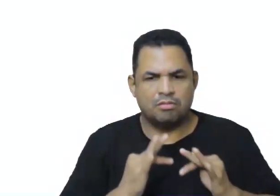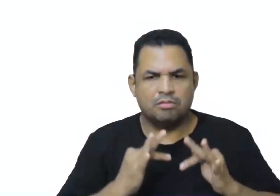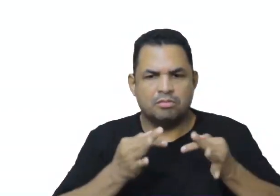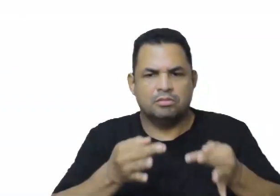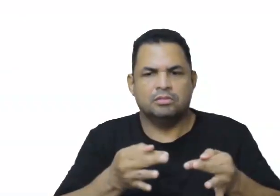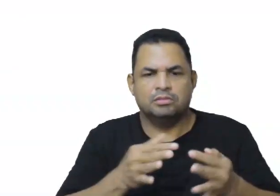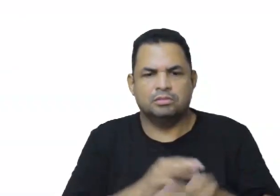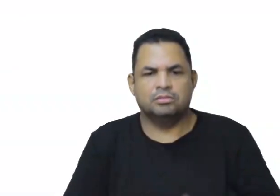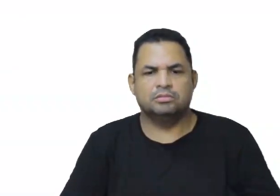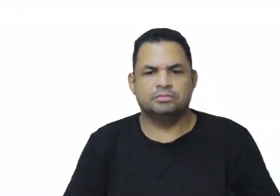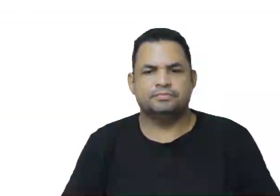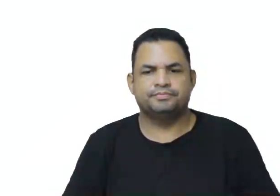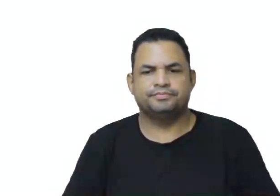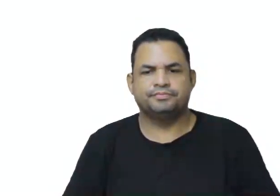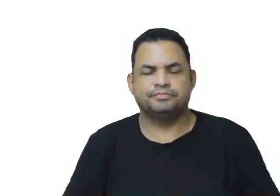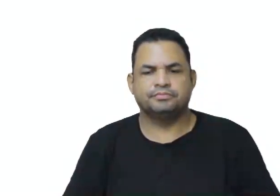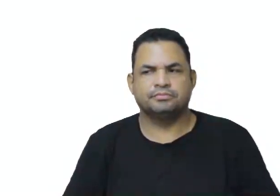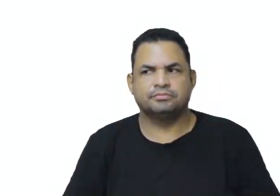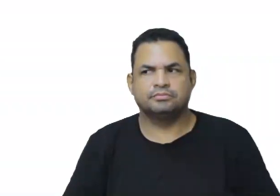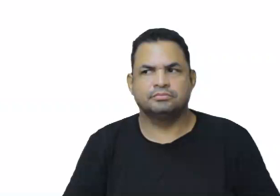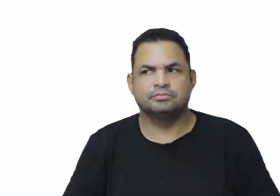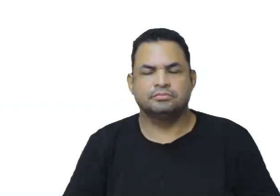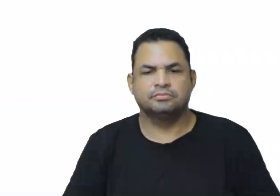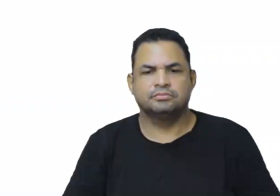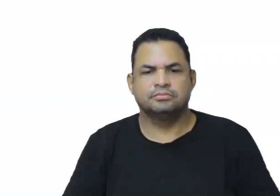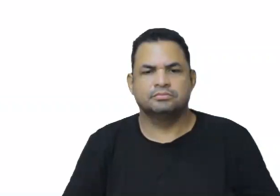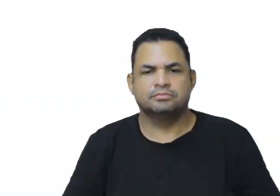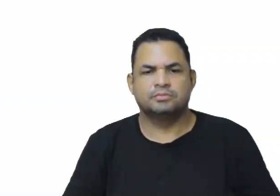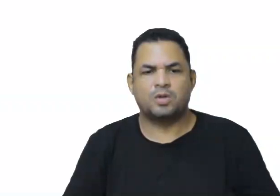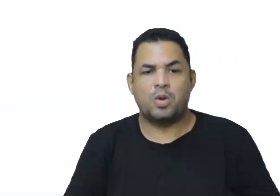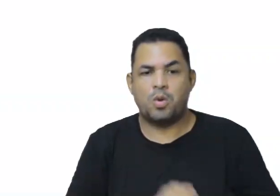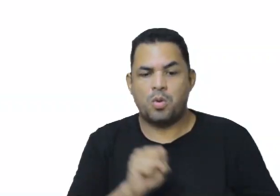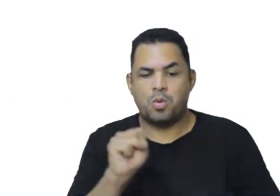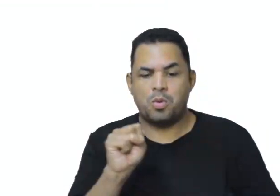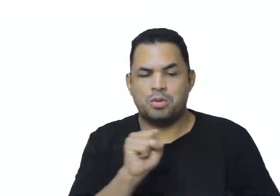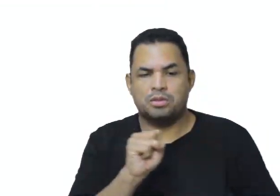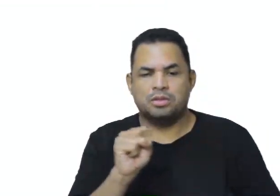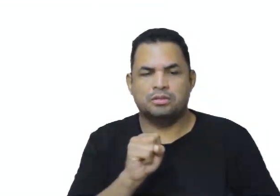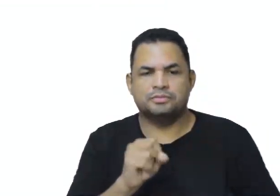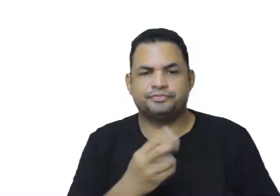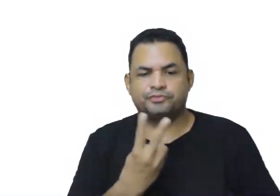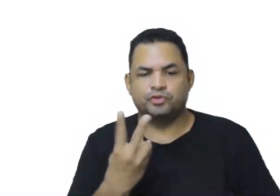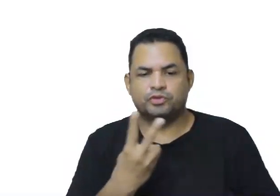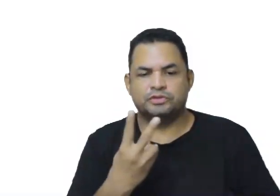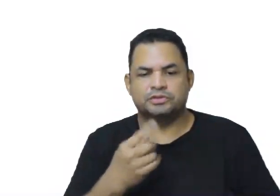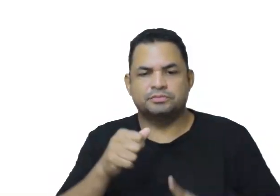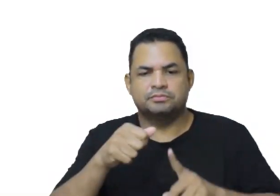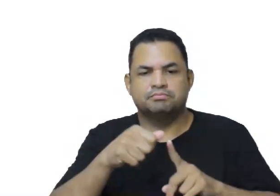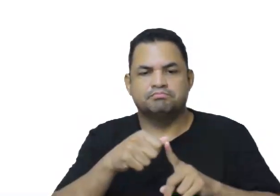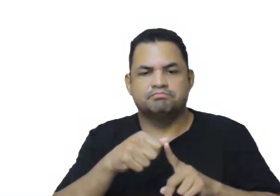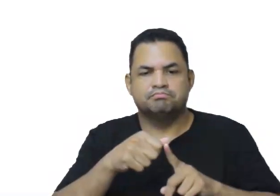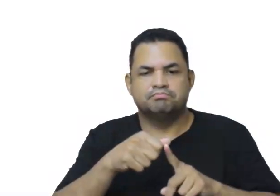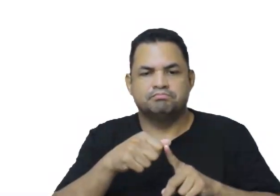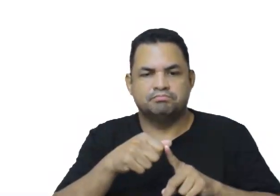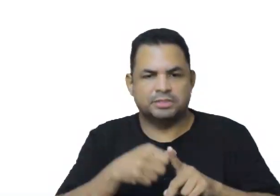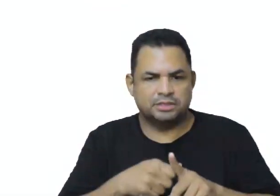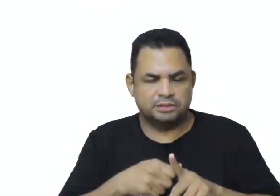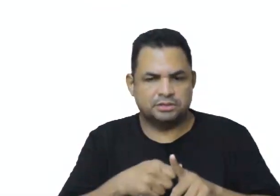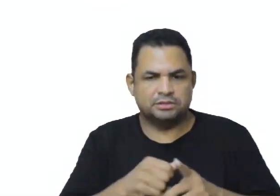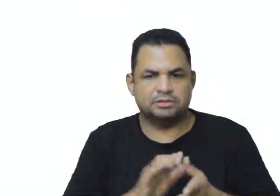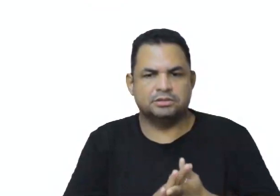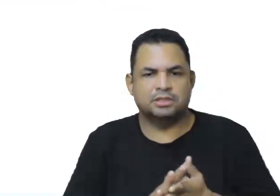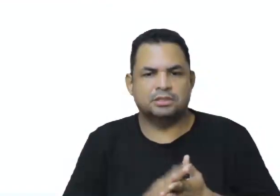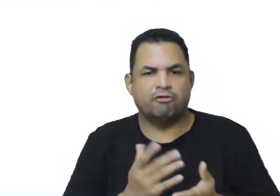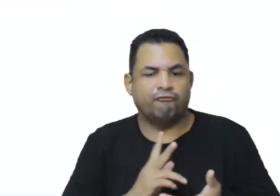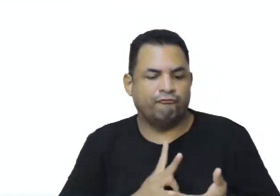da sua formação. Olha, né, 8ª semana, portanto, 2 meses, os vasos sanguíneos já estão ali firmes